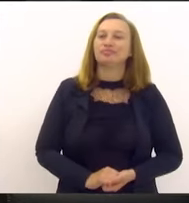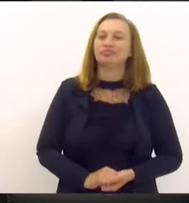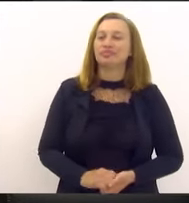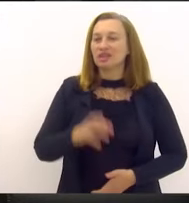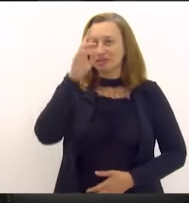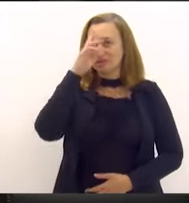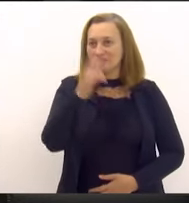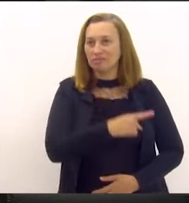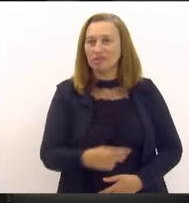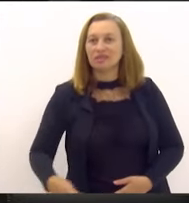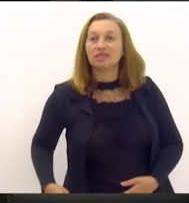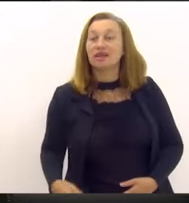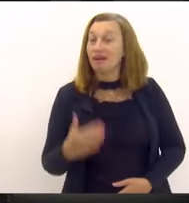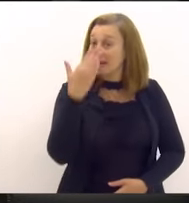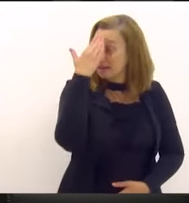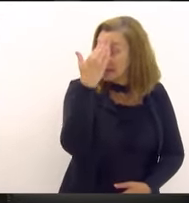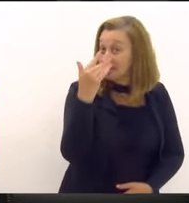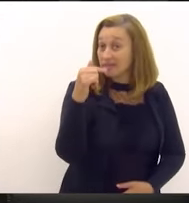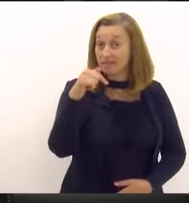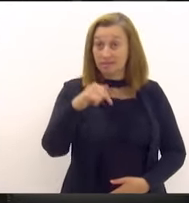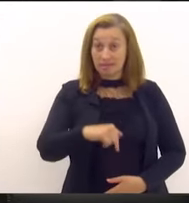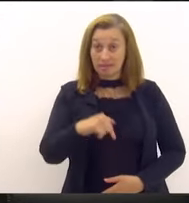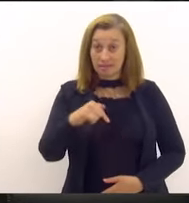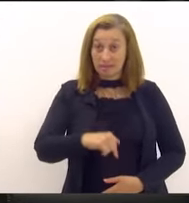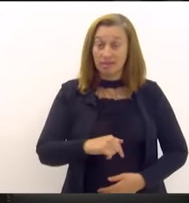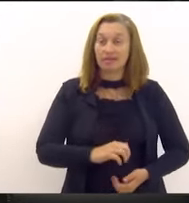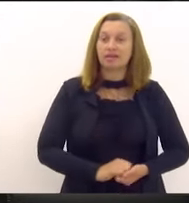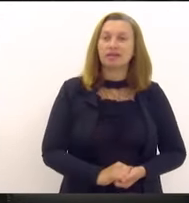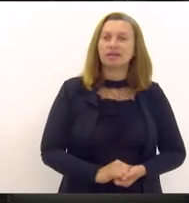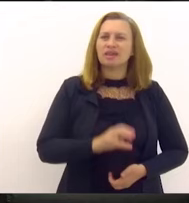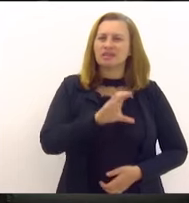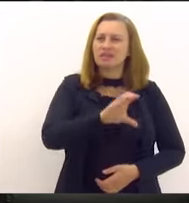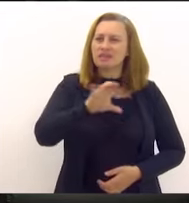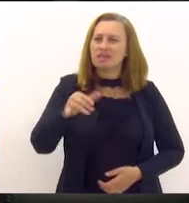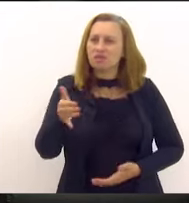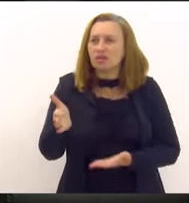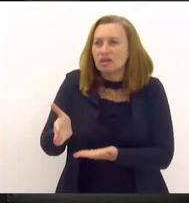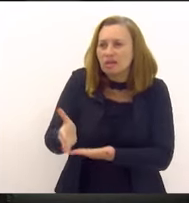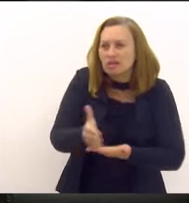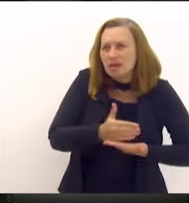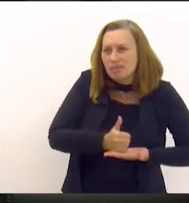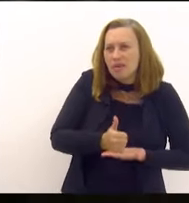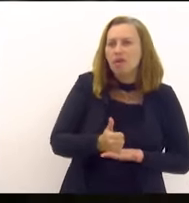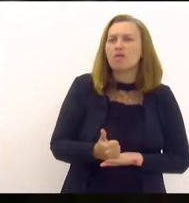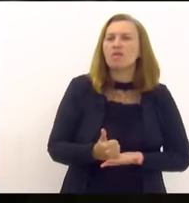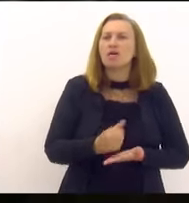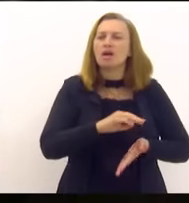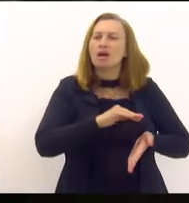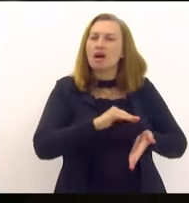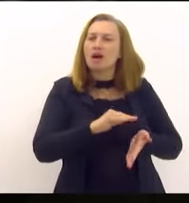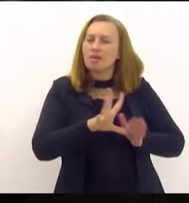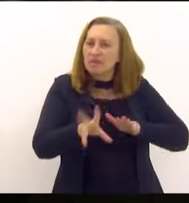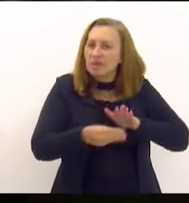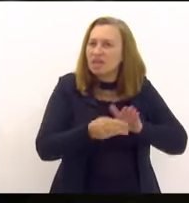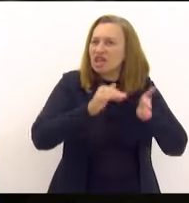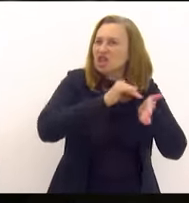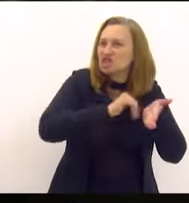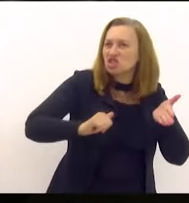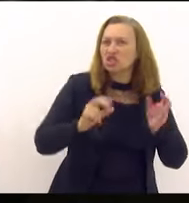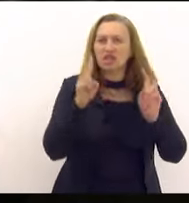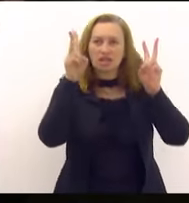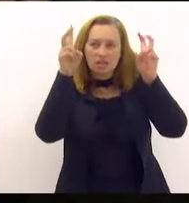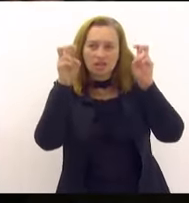Presidente, eu quero agradecer aqui que a CCJ acolheu a minha emenda, né, que retira aquela questão